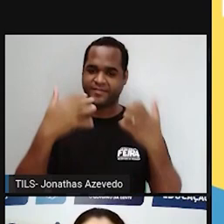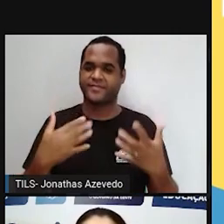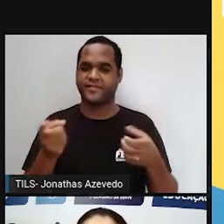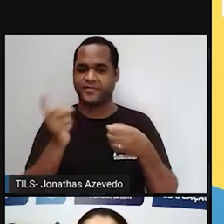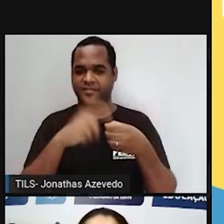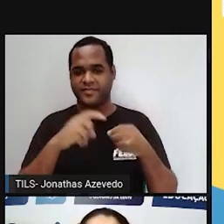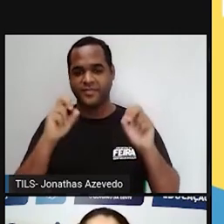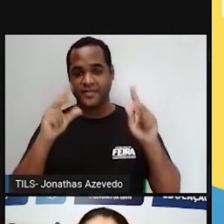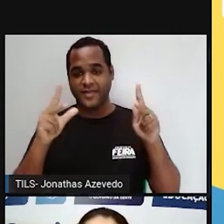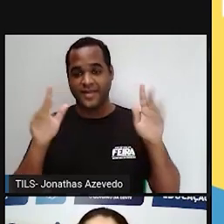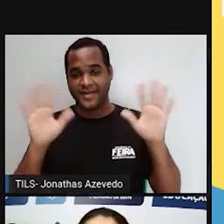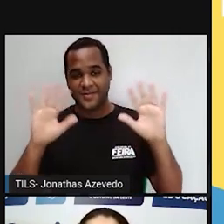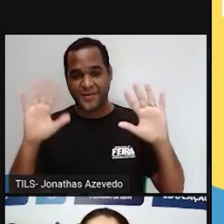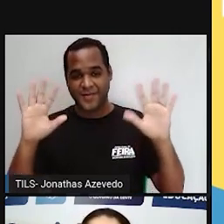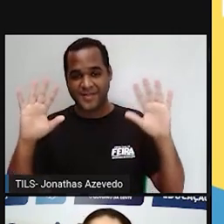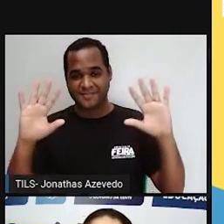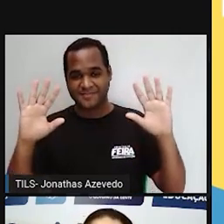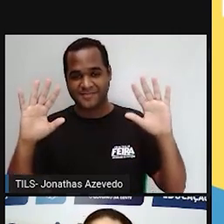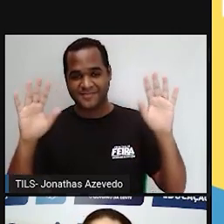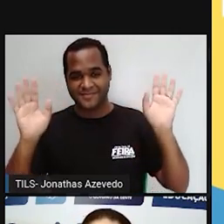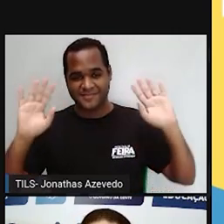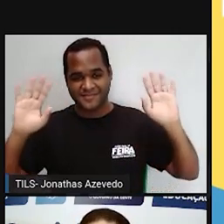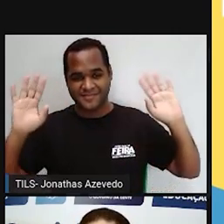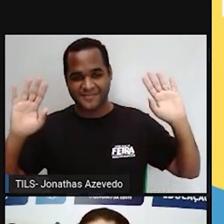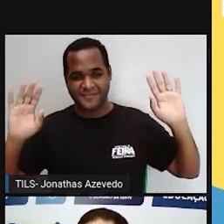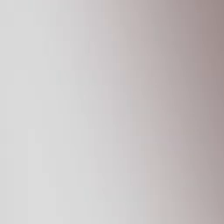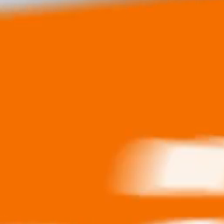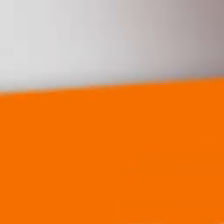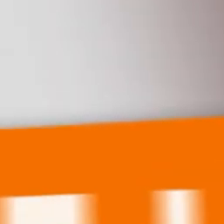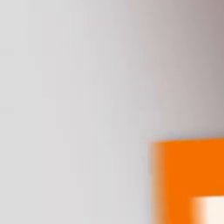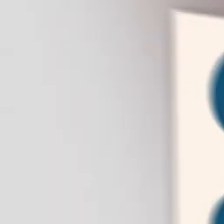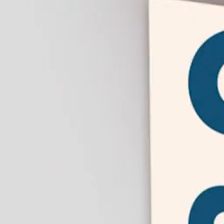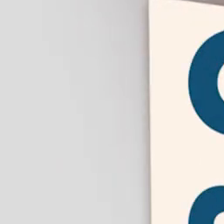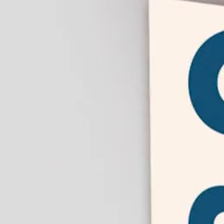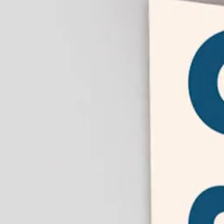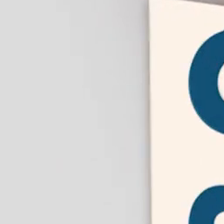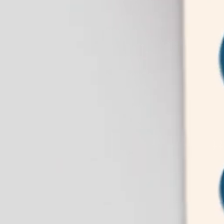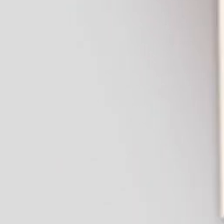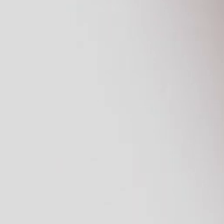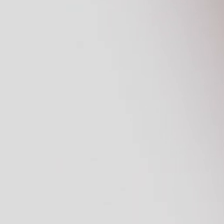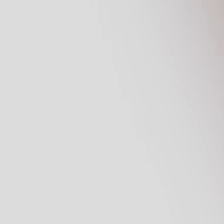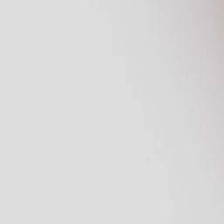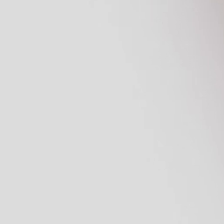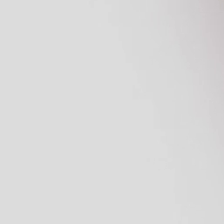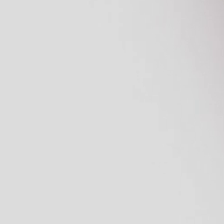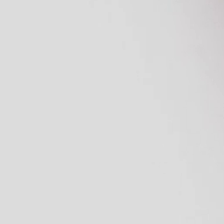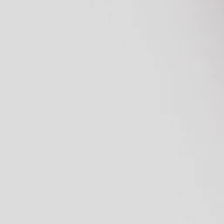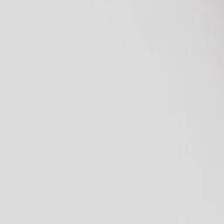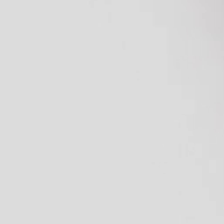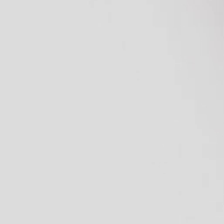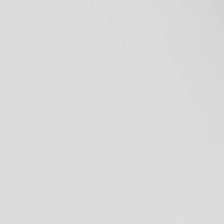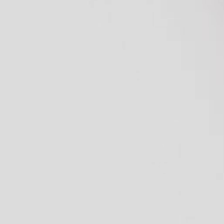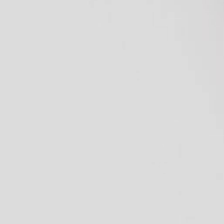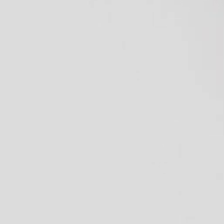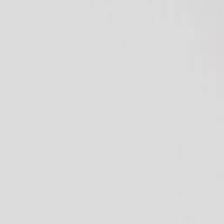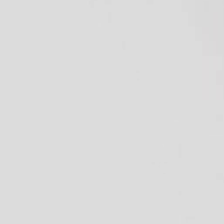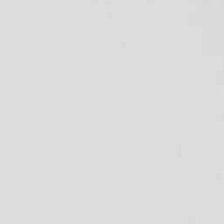volta. Então, até a próxima aula, gente. Tchau, tchau. Tchau. Tchau, Tchau,